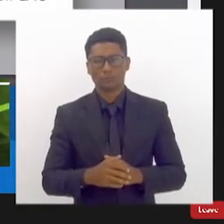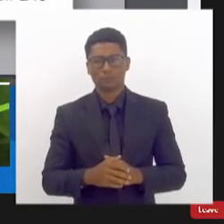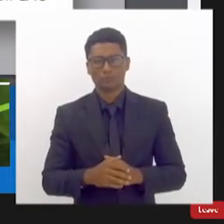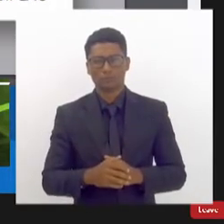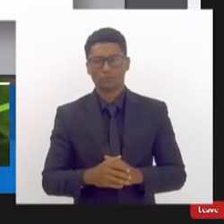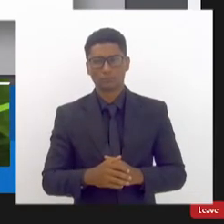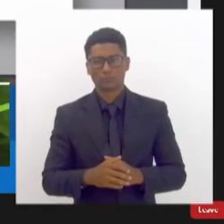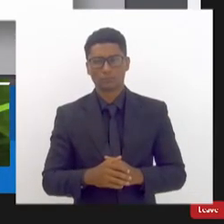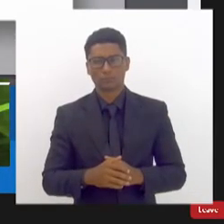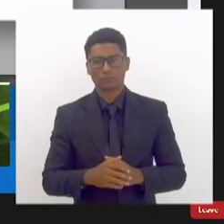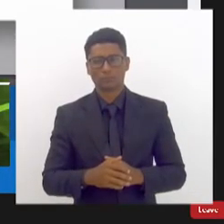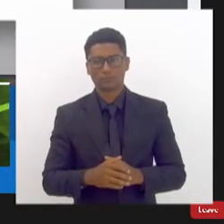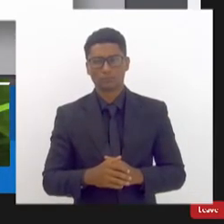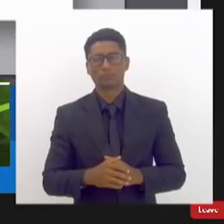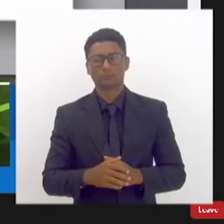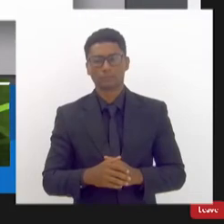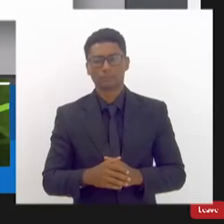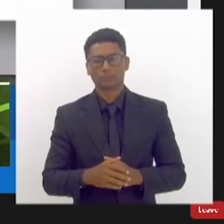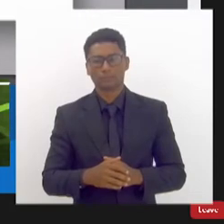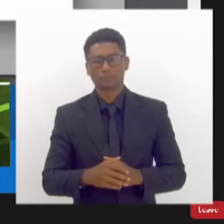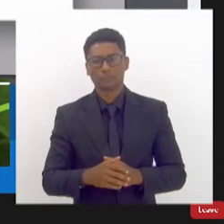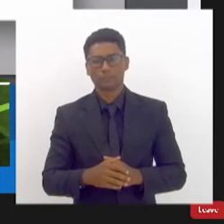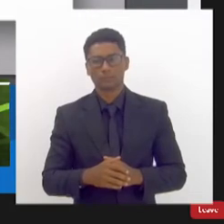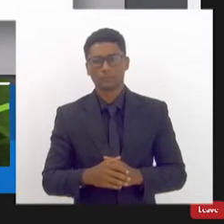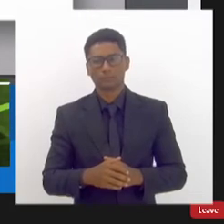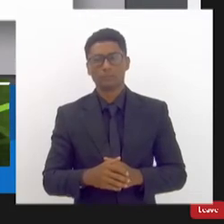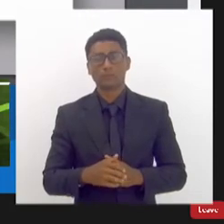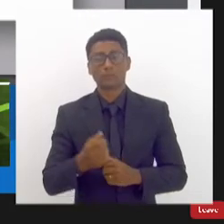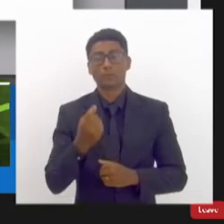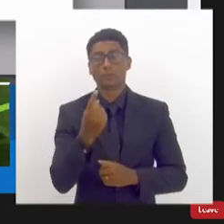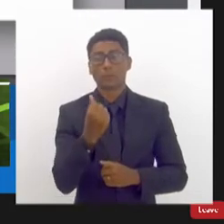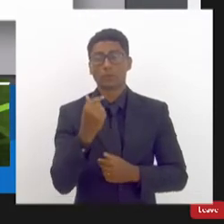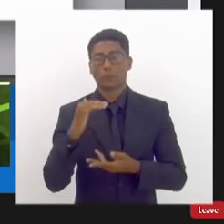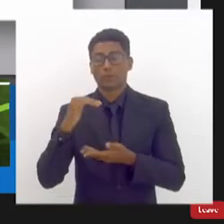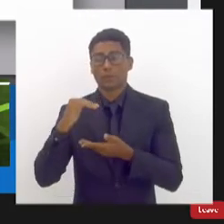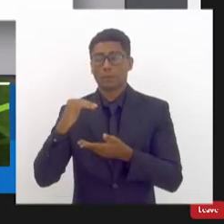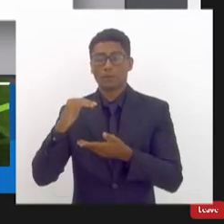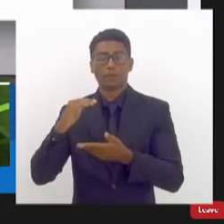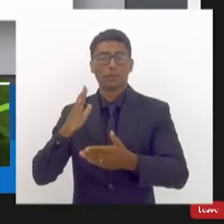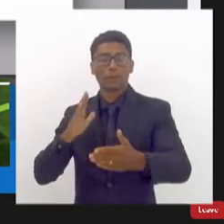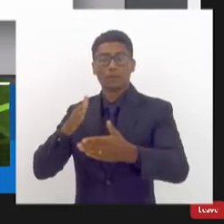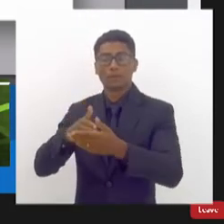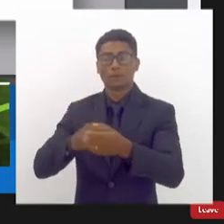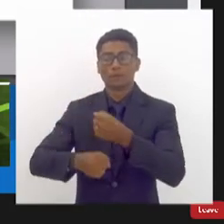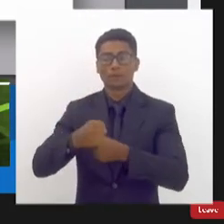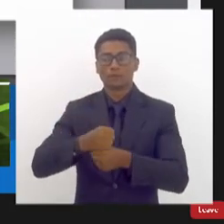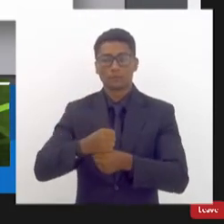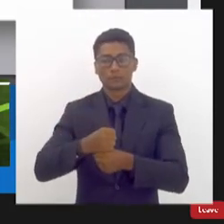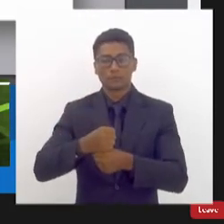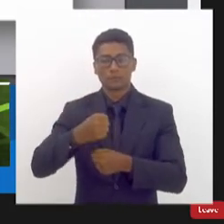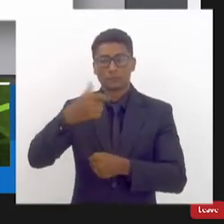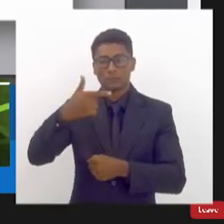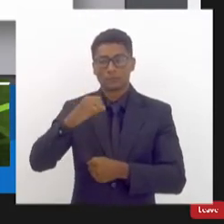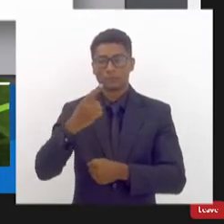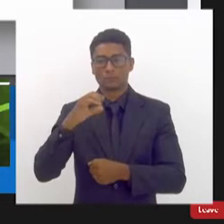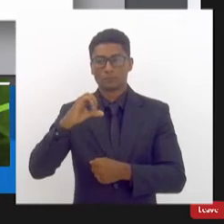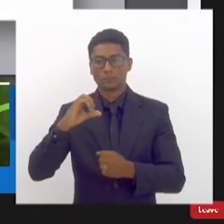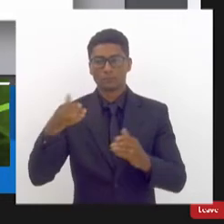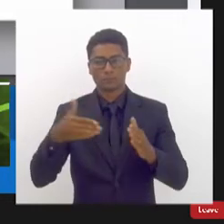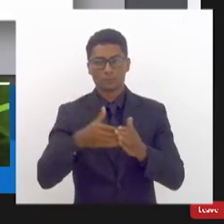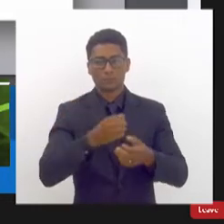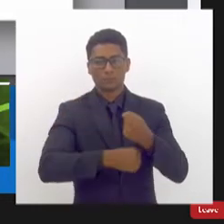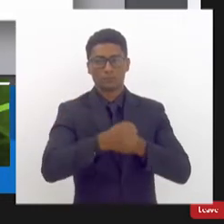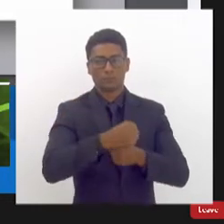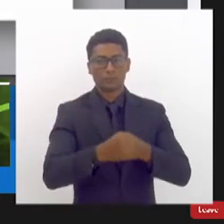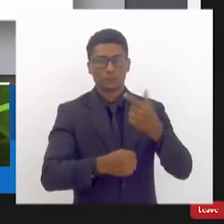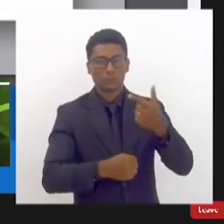Está na linha de baixo. Pode subir, por favor. Esse é o nosso orçamento até entre 2019 e 2022. Eu